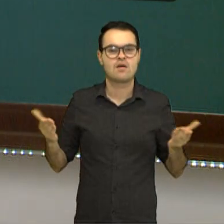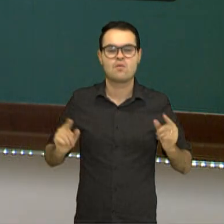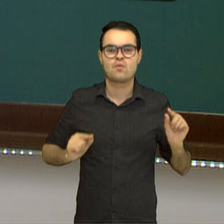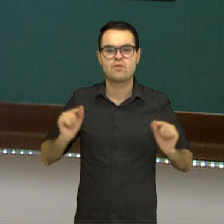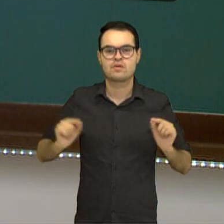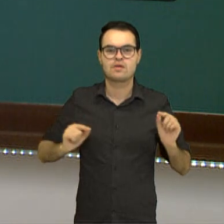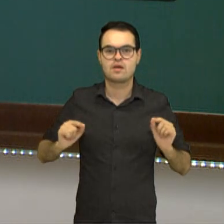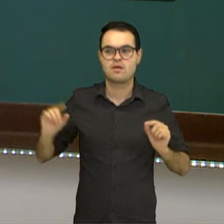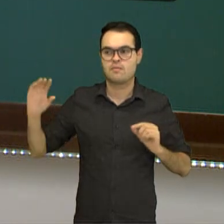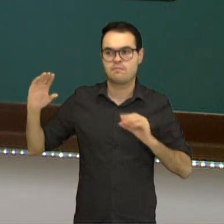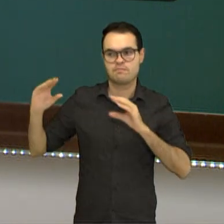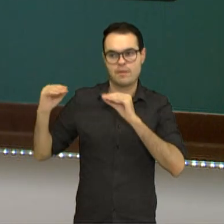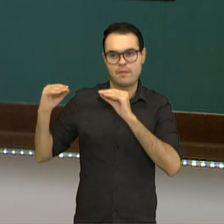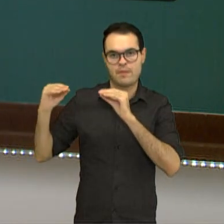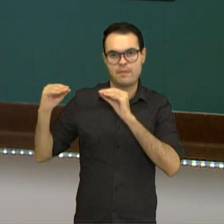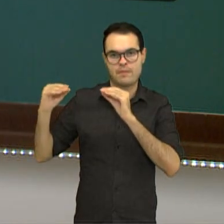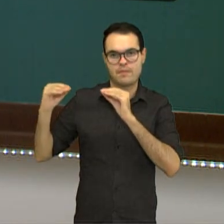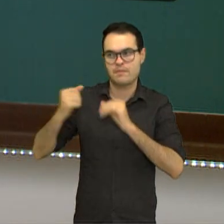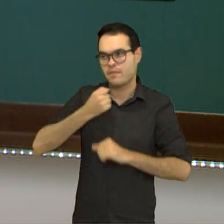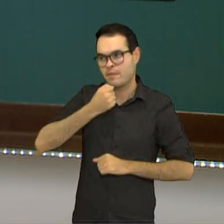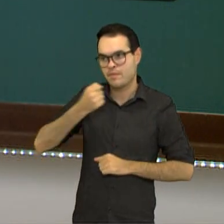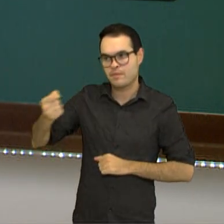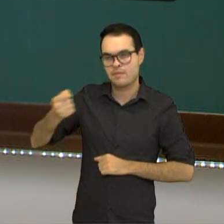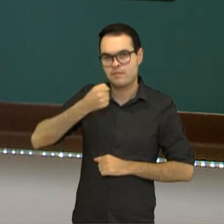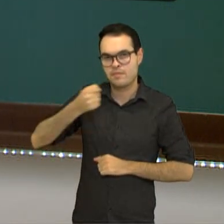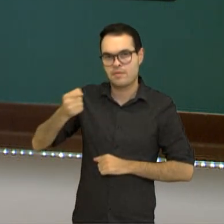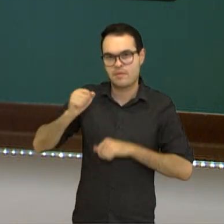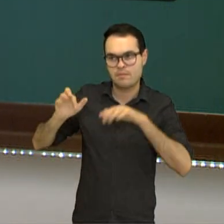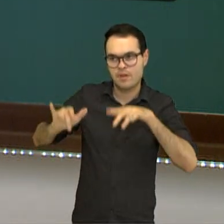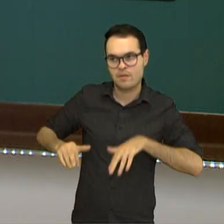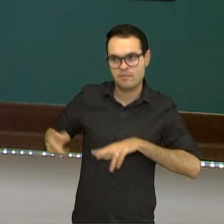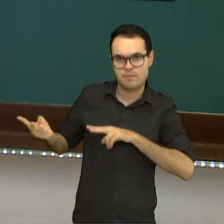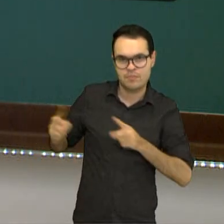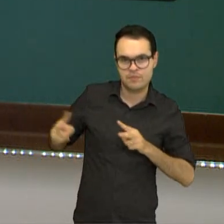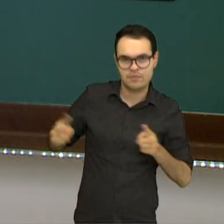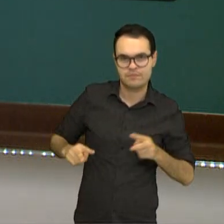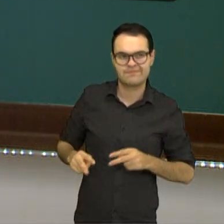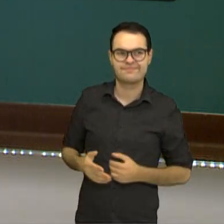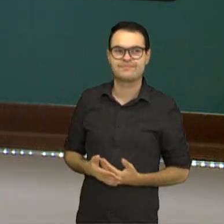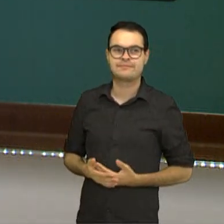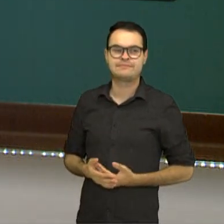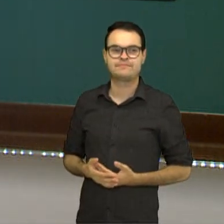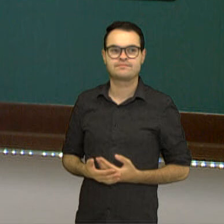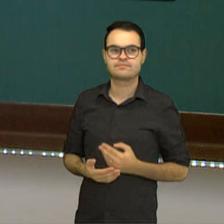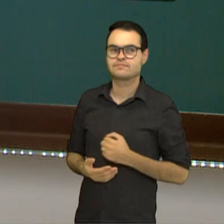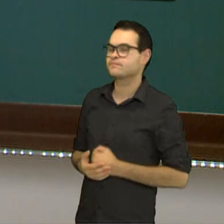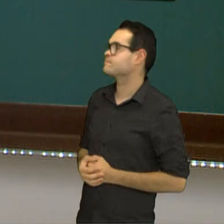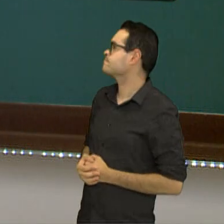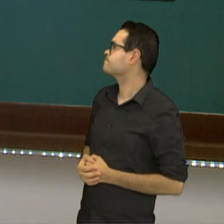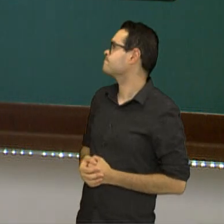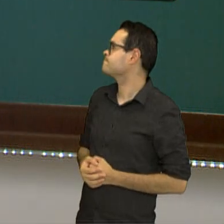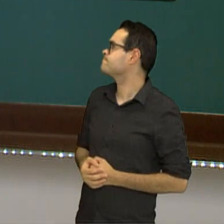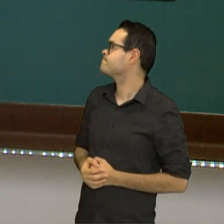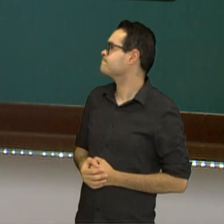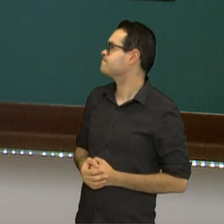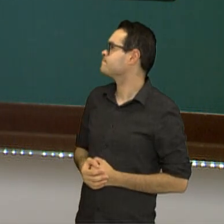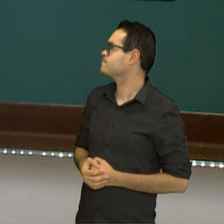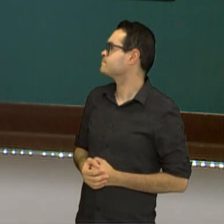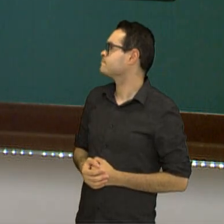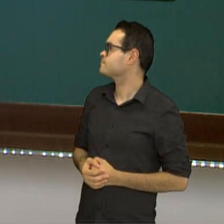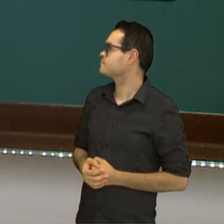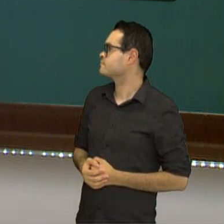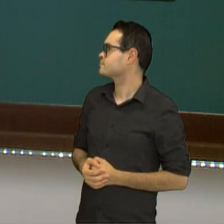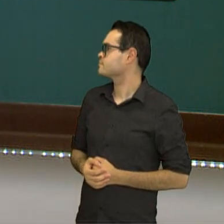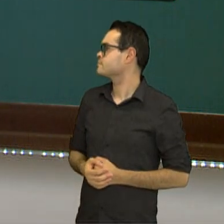seria a transcrição de umas partes dessa entrevista ali, ok? Maybe there's a psychological need of people in the West to have Africa